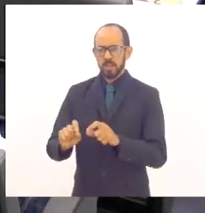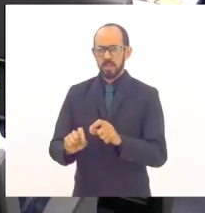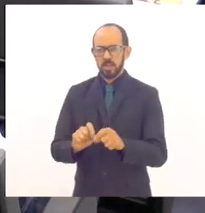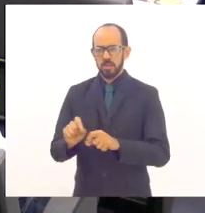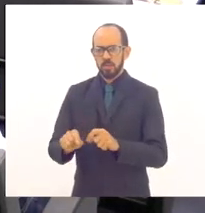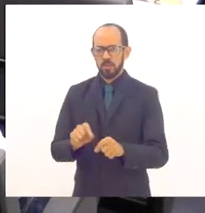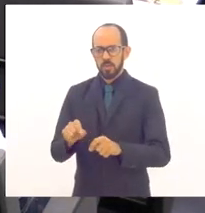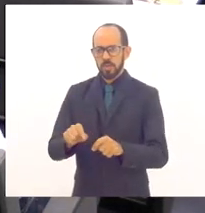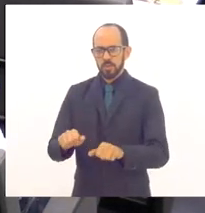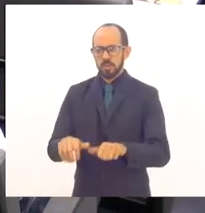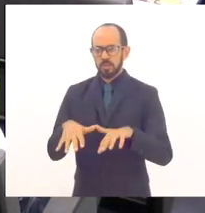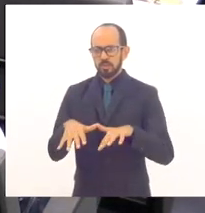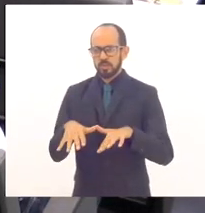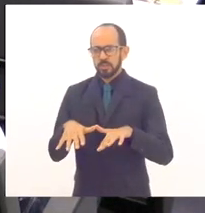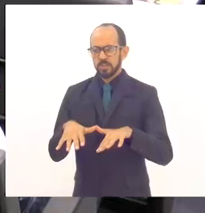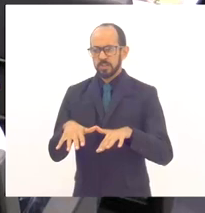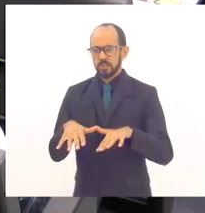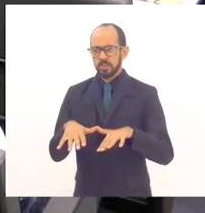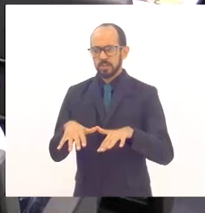a audiência,